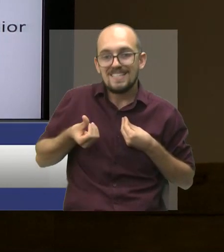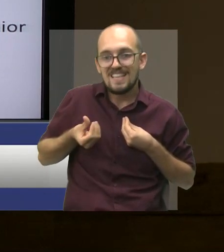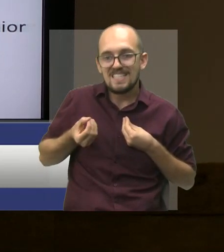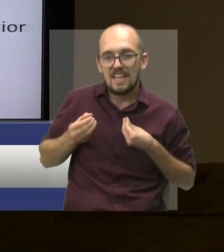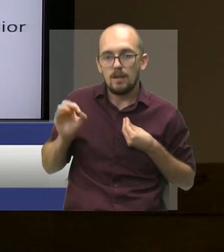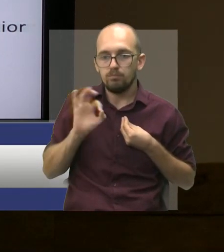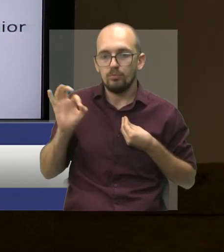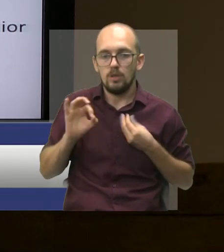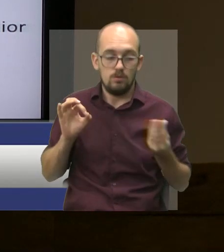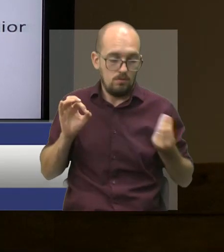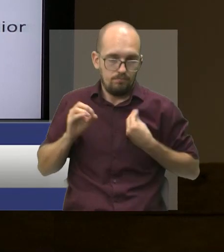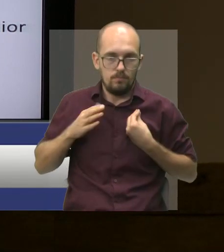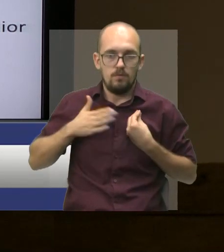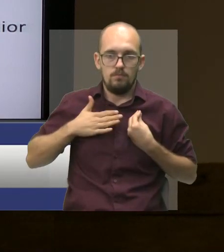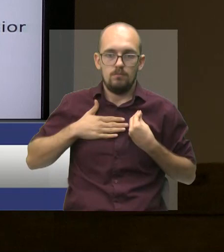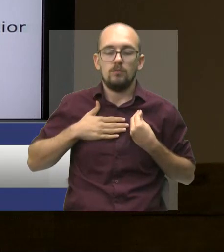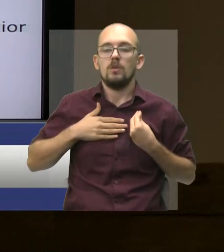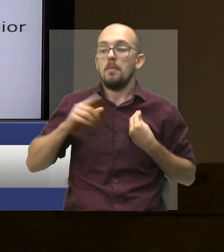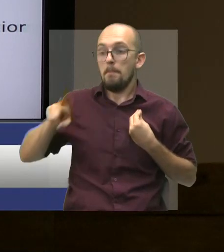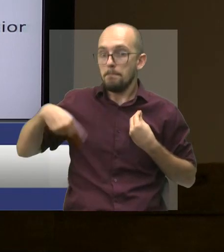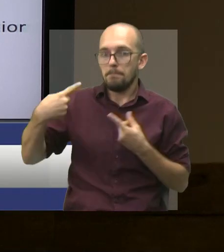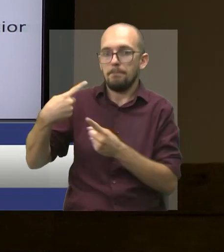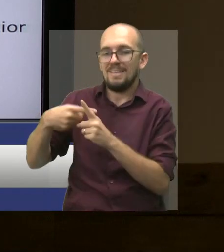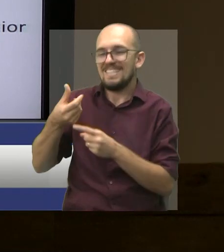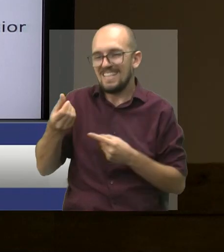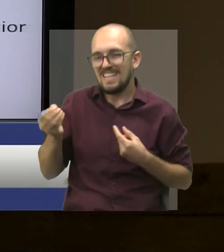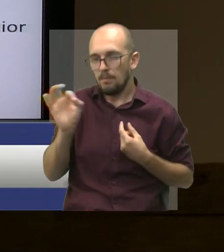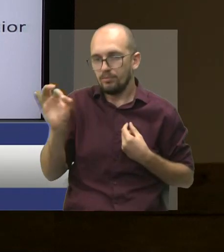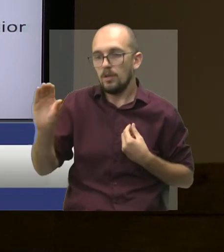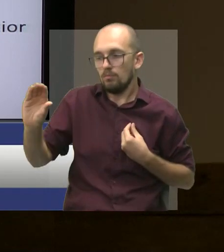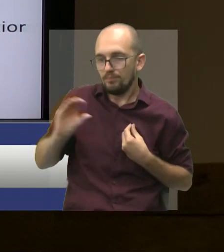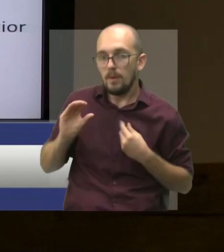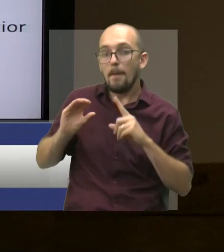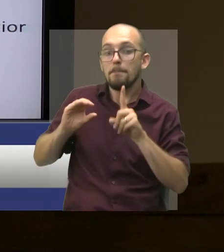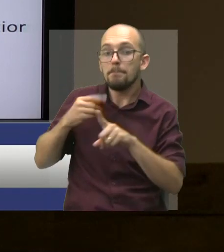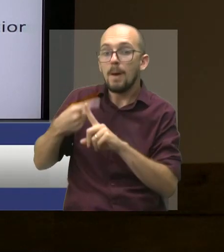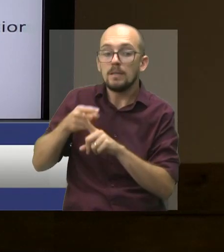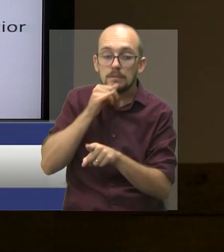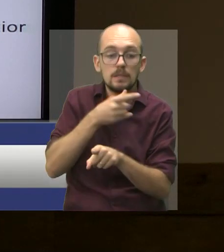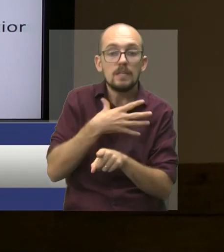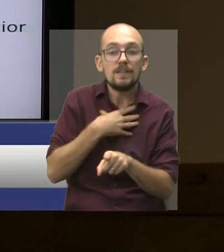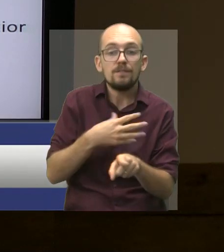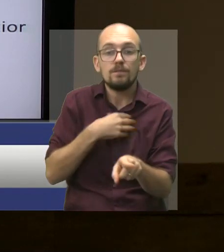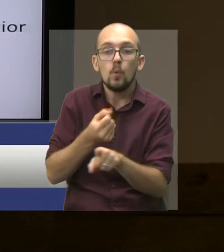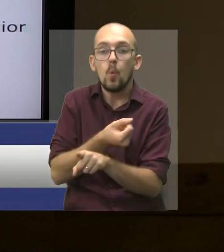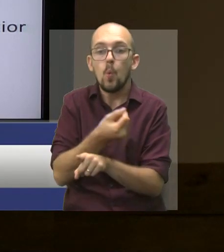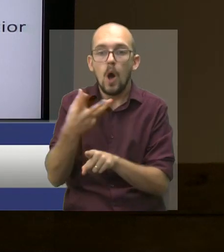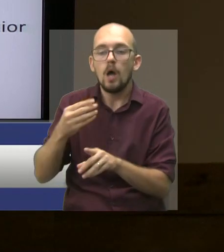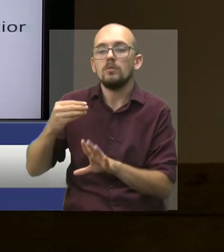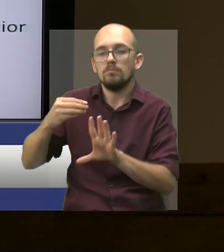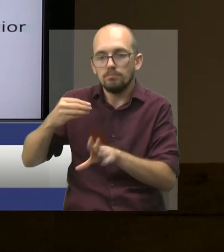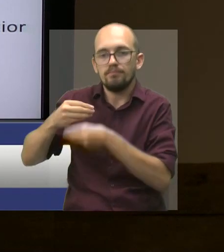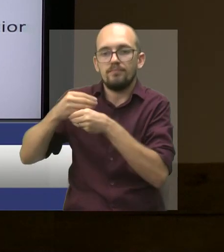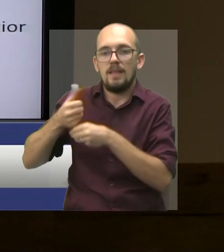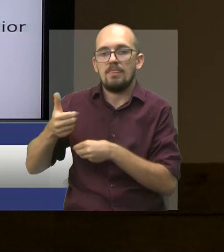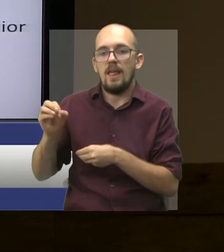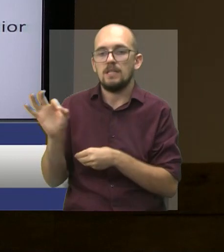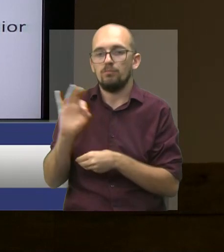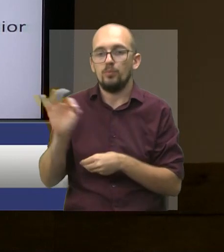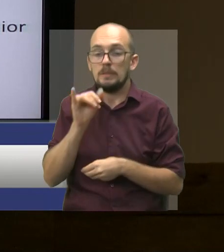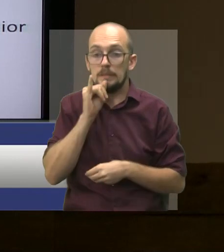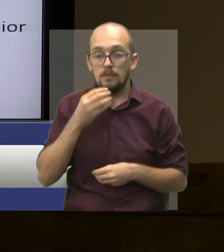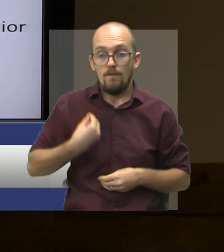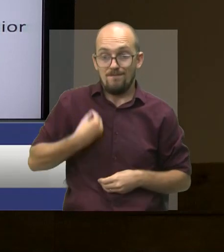do benefício e mais 10% por dependente adicional. Ou seja, o segurado vivo, se tiver só a esposa, ela vai